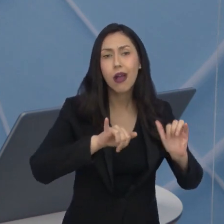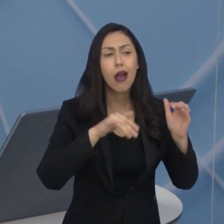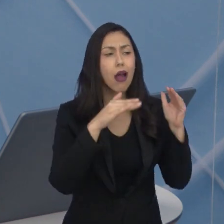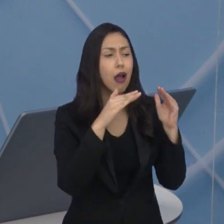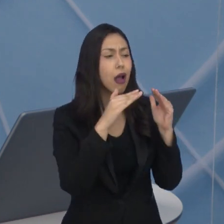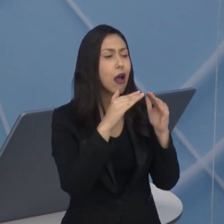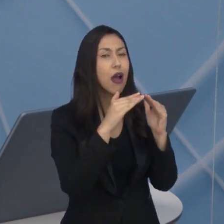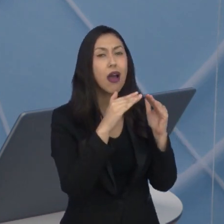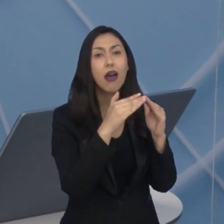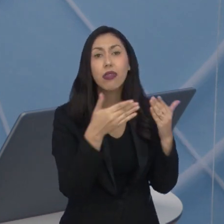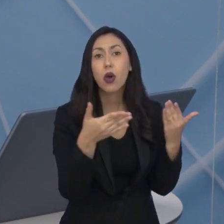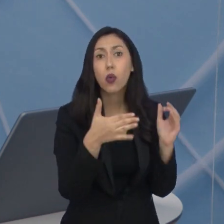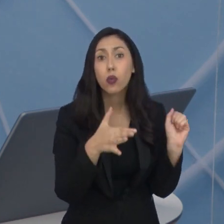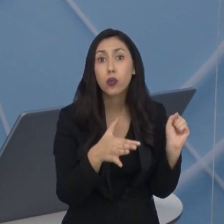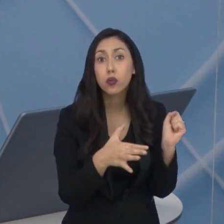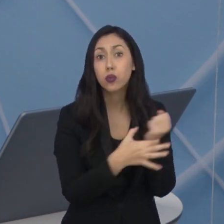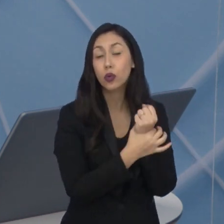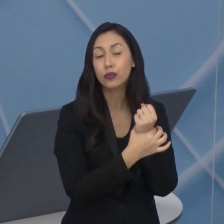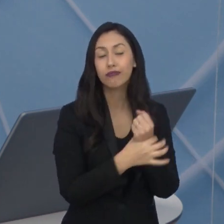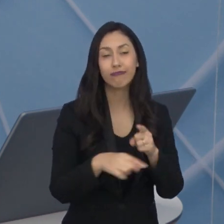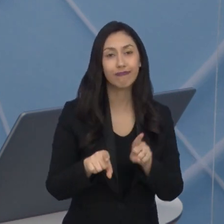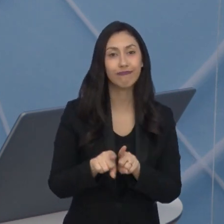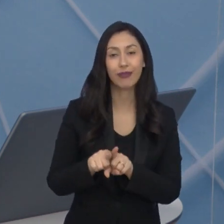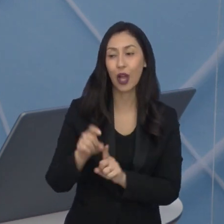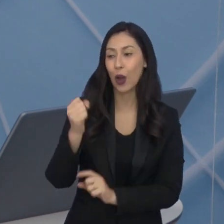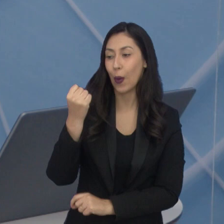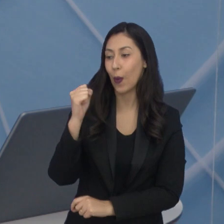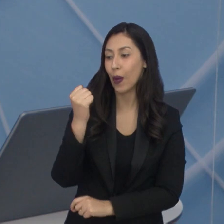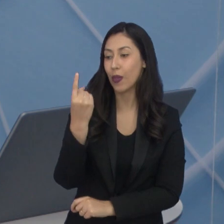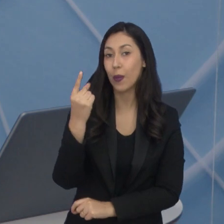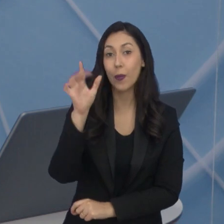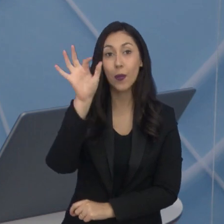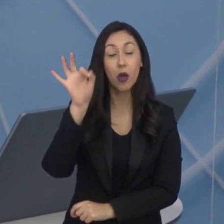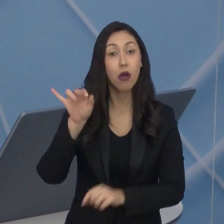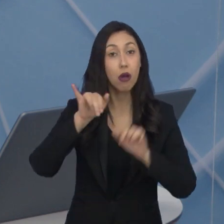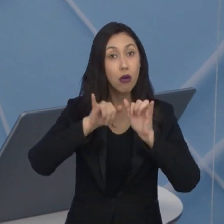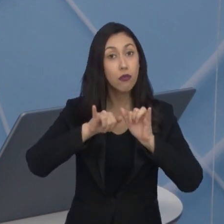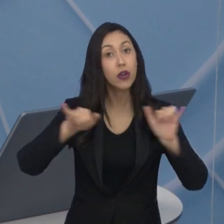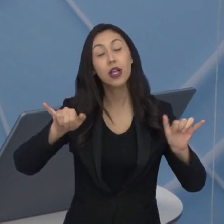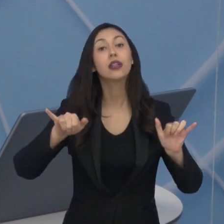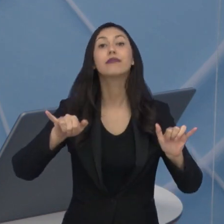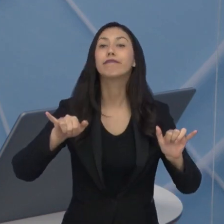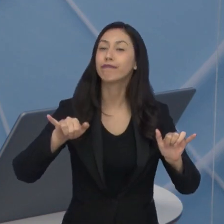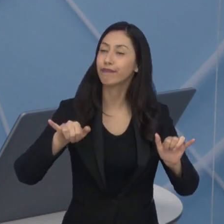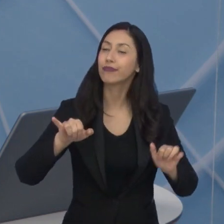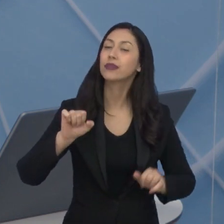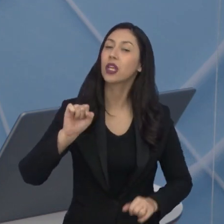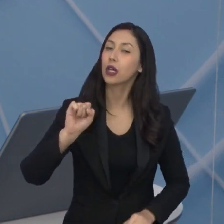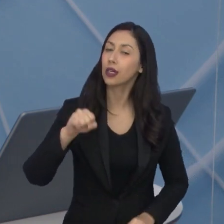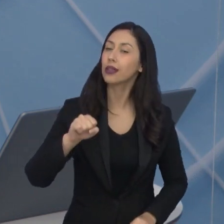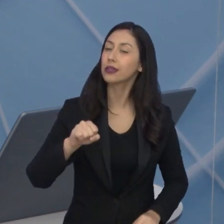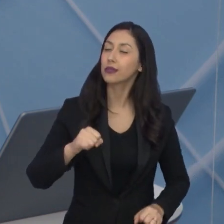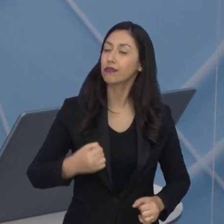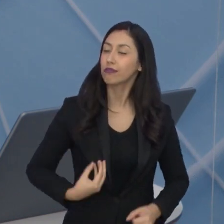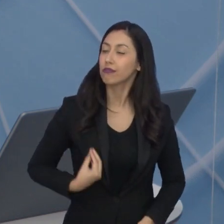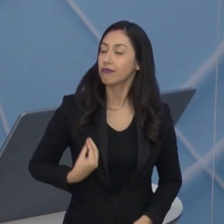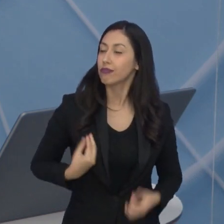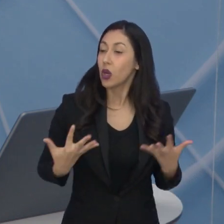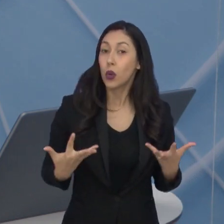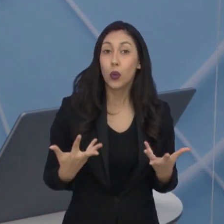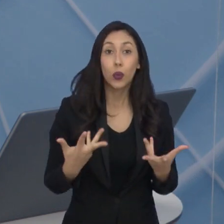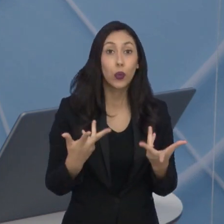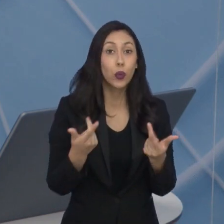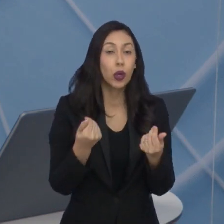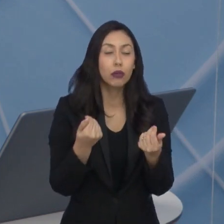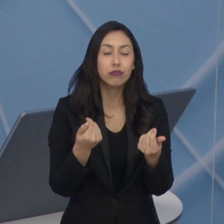ficaram mais seguros e 81% afirmaram que houve melhoria no bem-estar de todas as